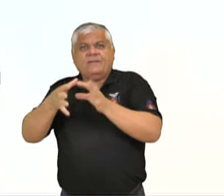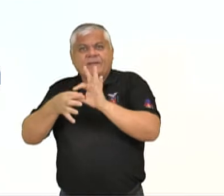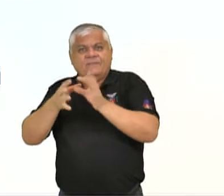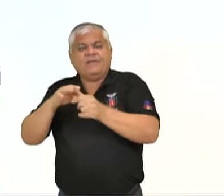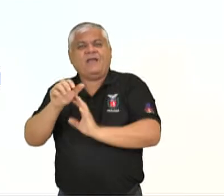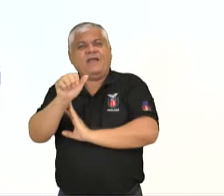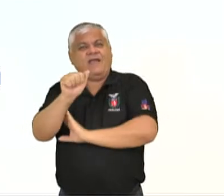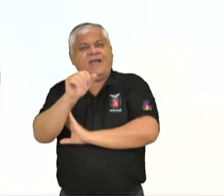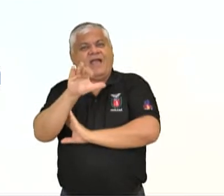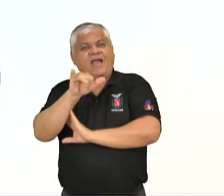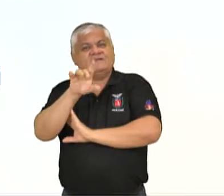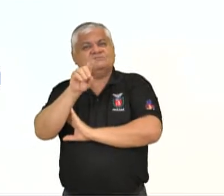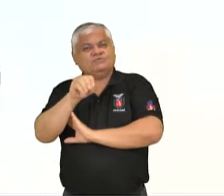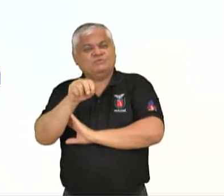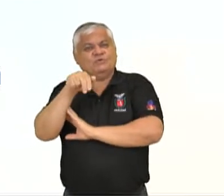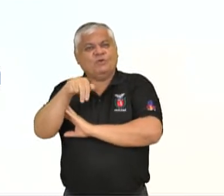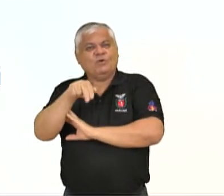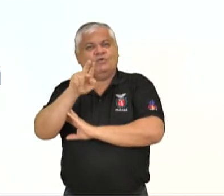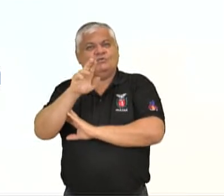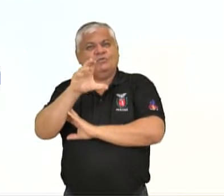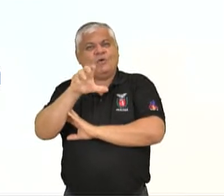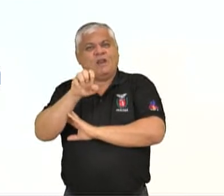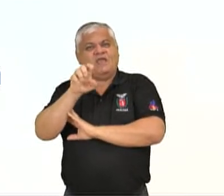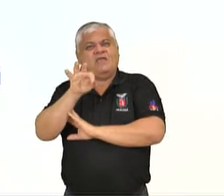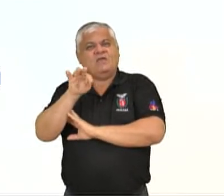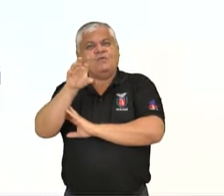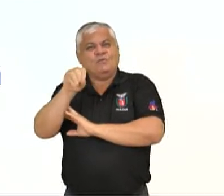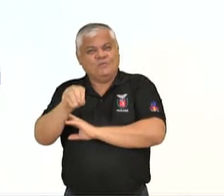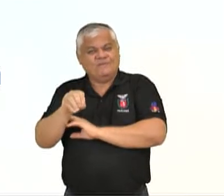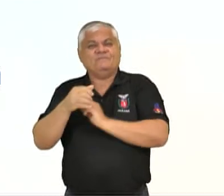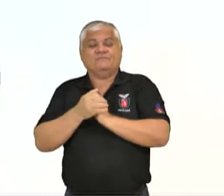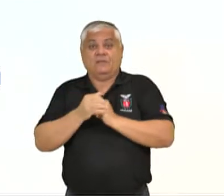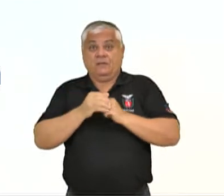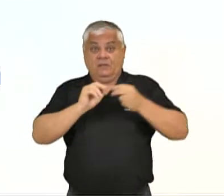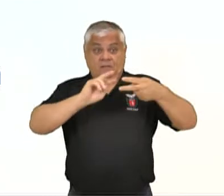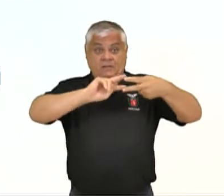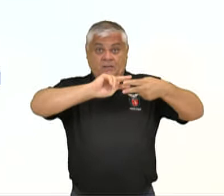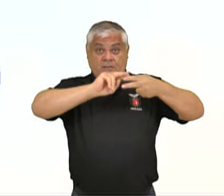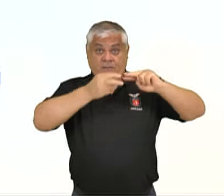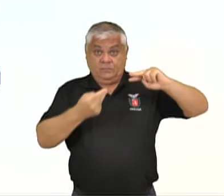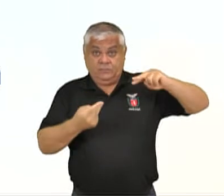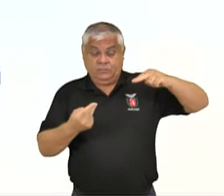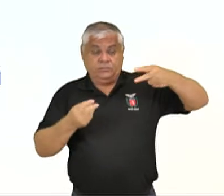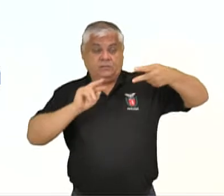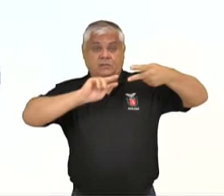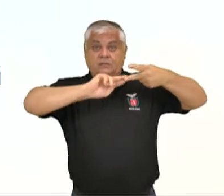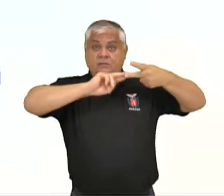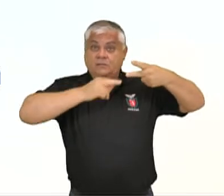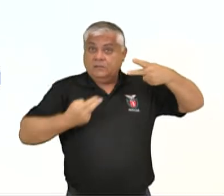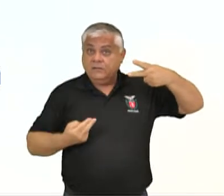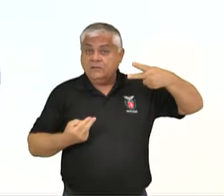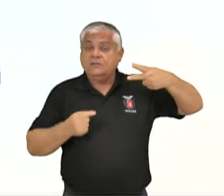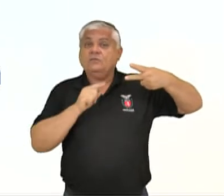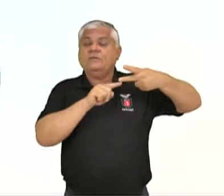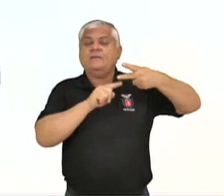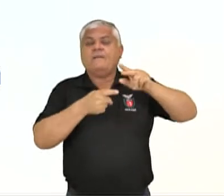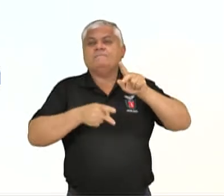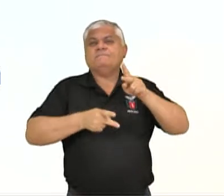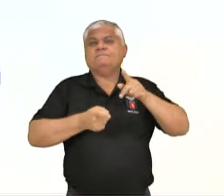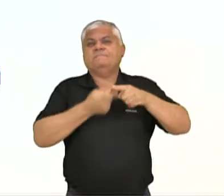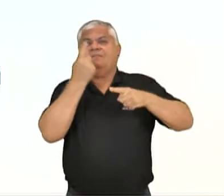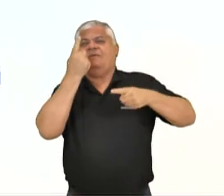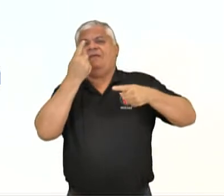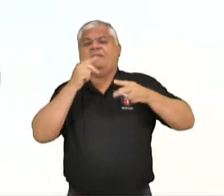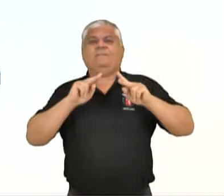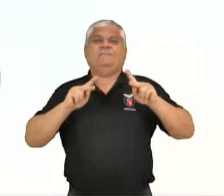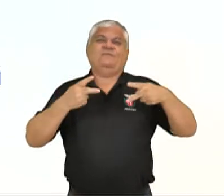nucleicos. Quando a gente vai transcrever o DNA para o RNA, essa é a primeira etapa da síntese de proteína. Então, eu gosto